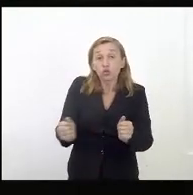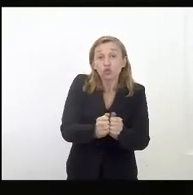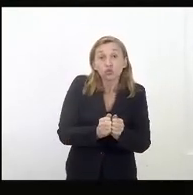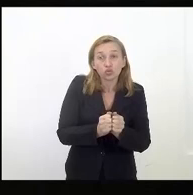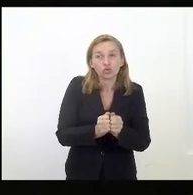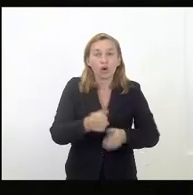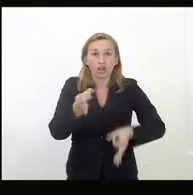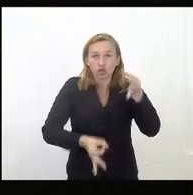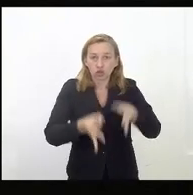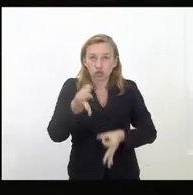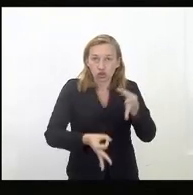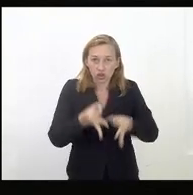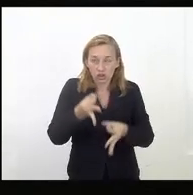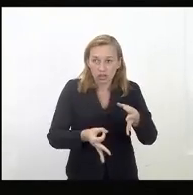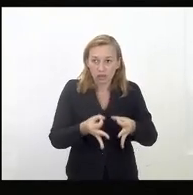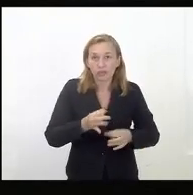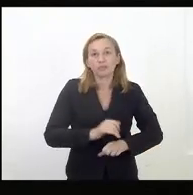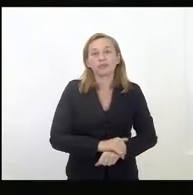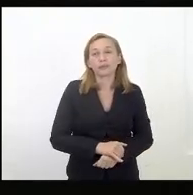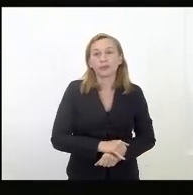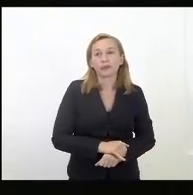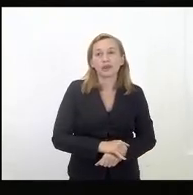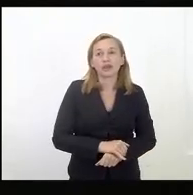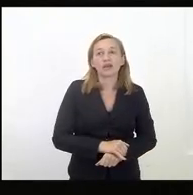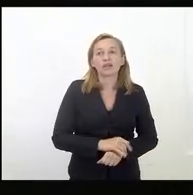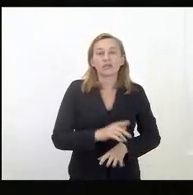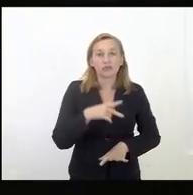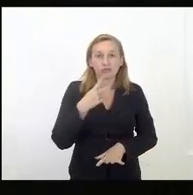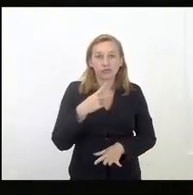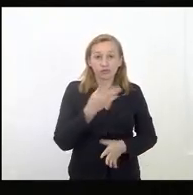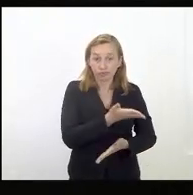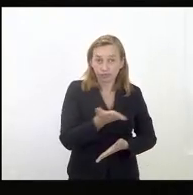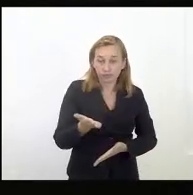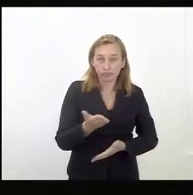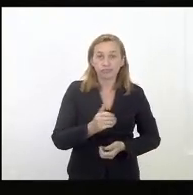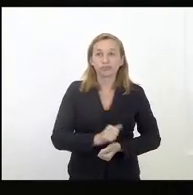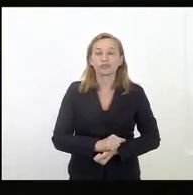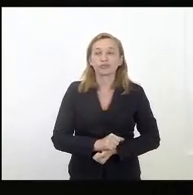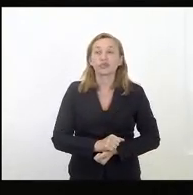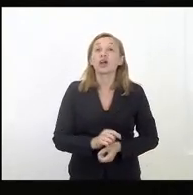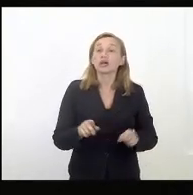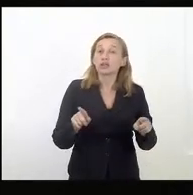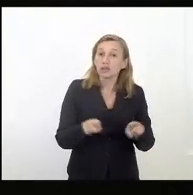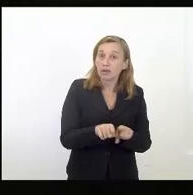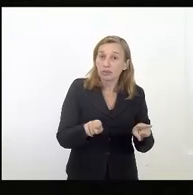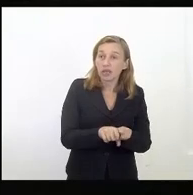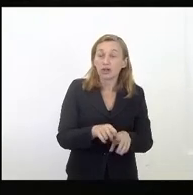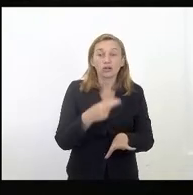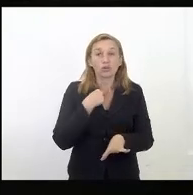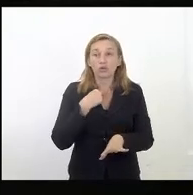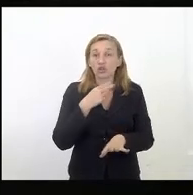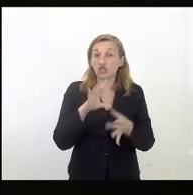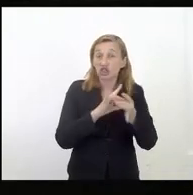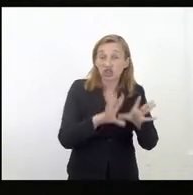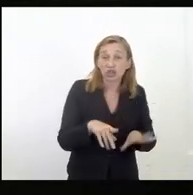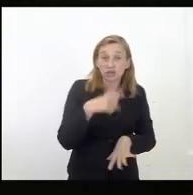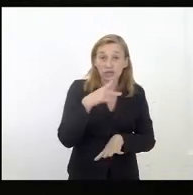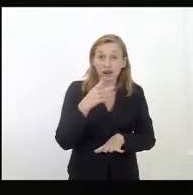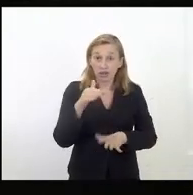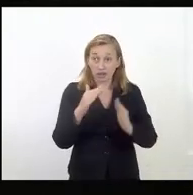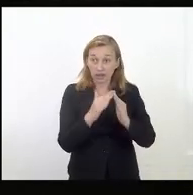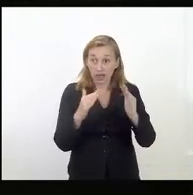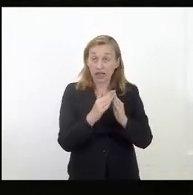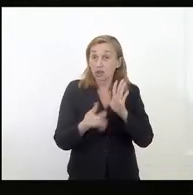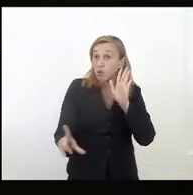justiça e a punição desses agressores também não posso deixar de registrar que essa casa contribuição dessa